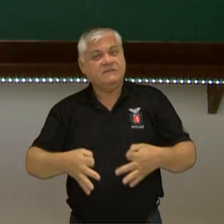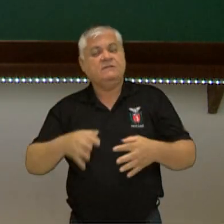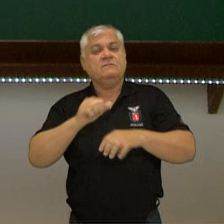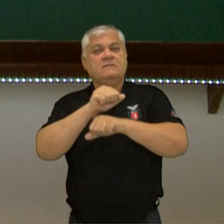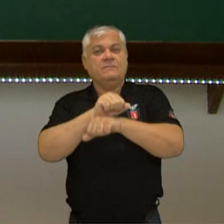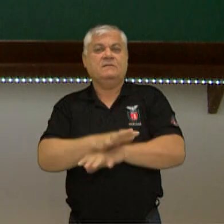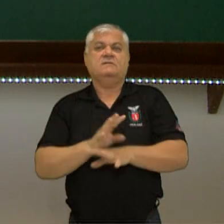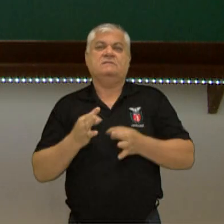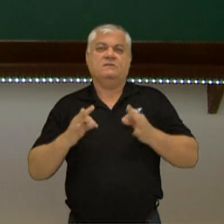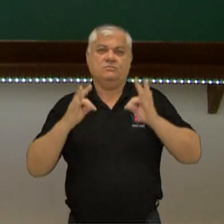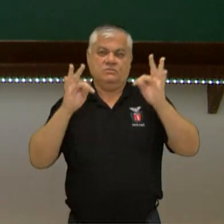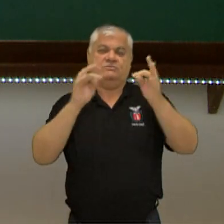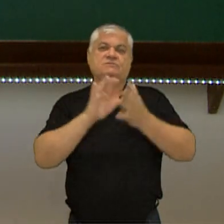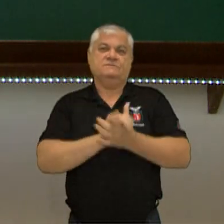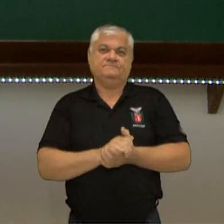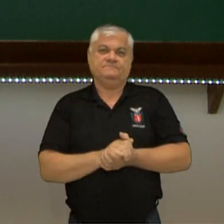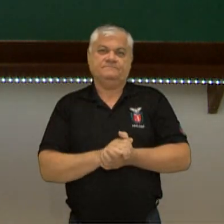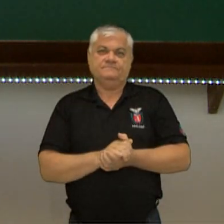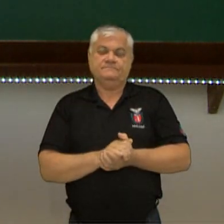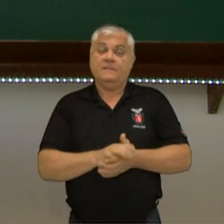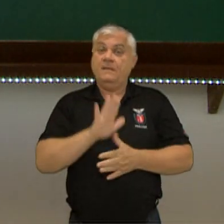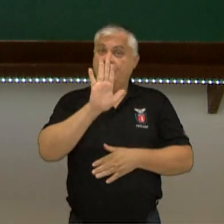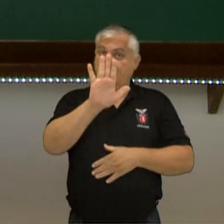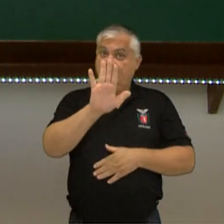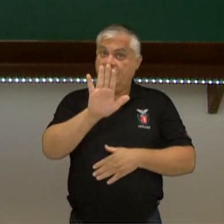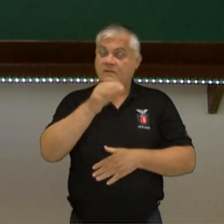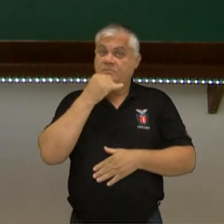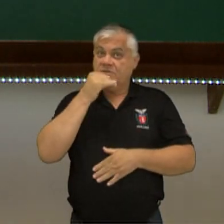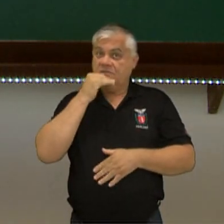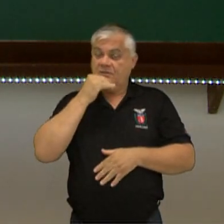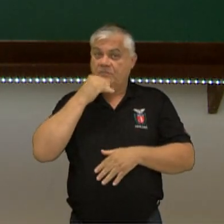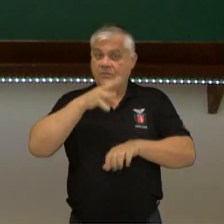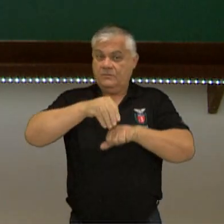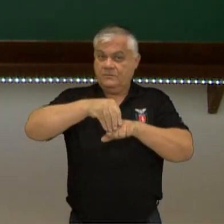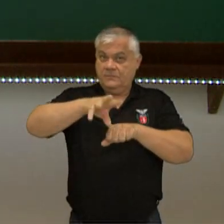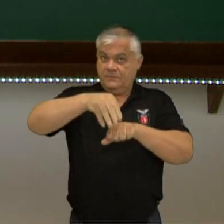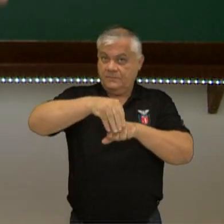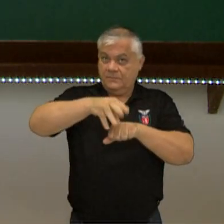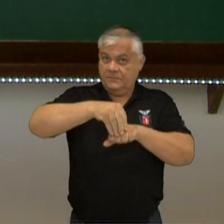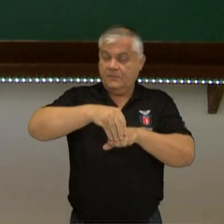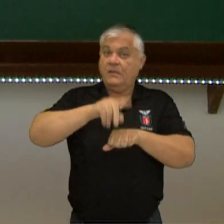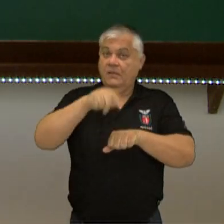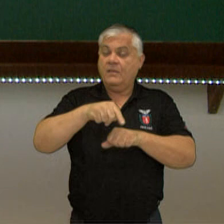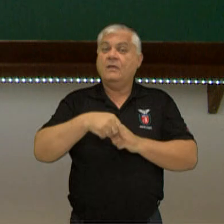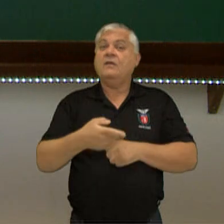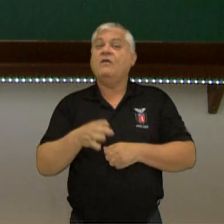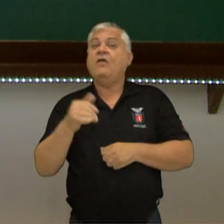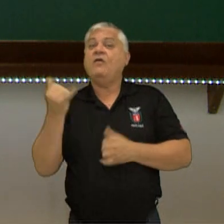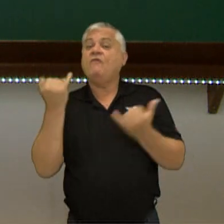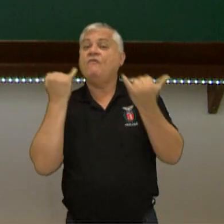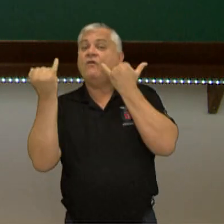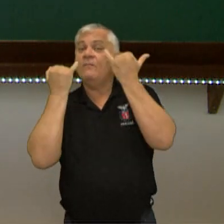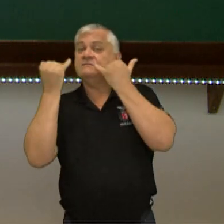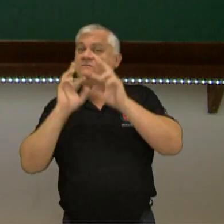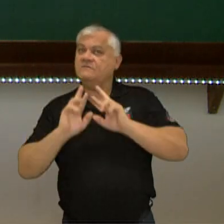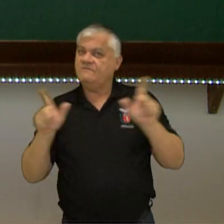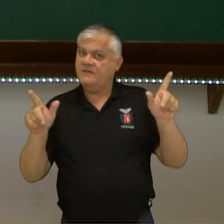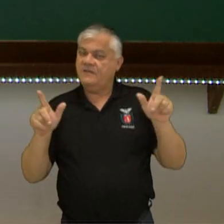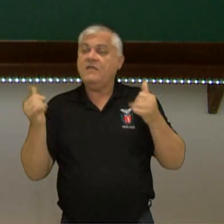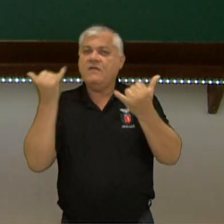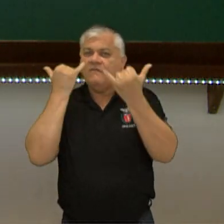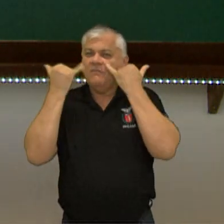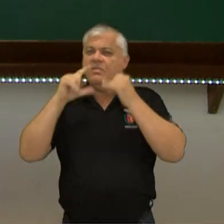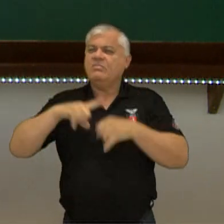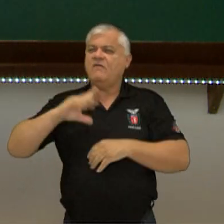das tecnologias. Mas não confunda informação com conhecimento. Informação por aí está cheio, inclusive de fake news, de